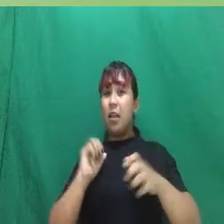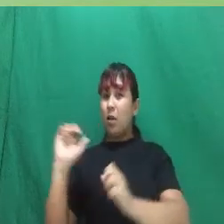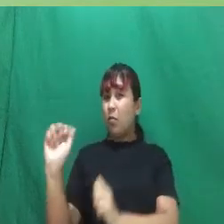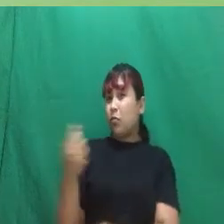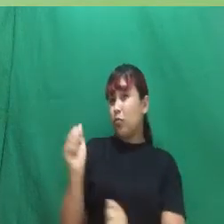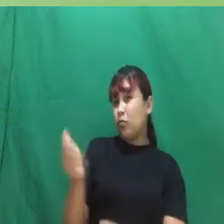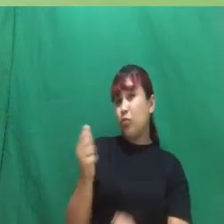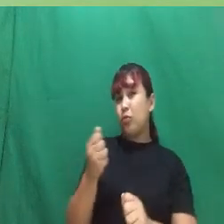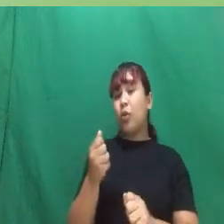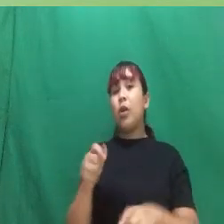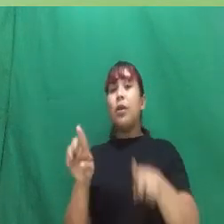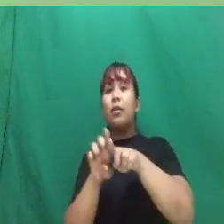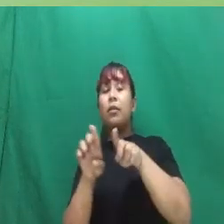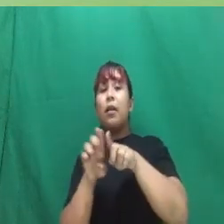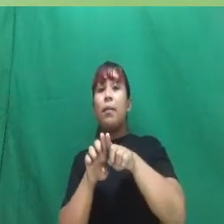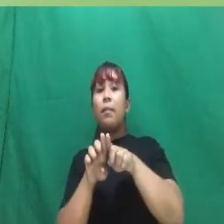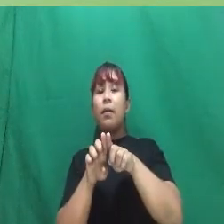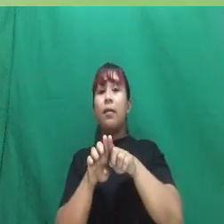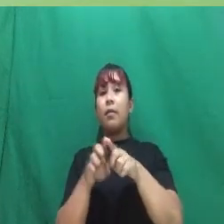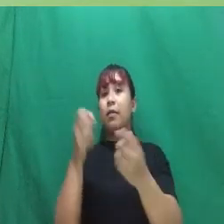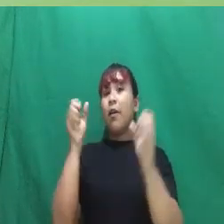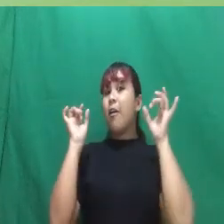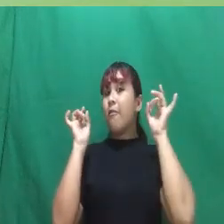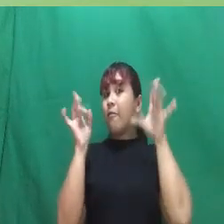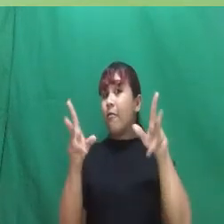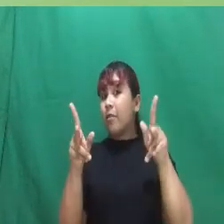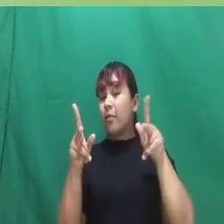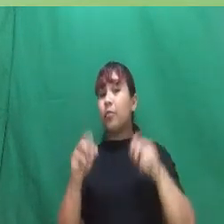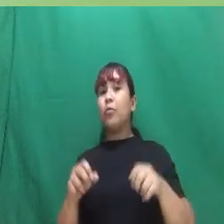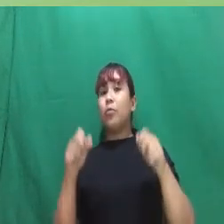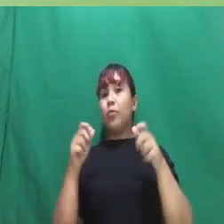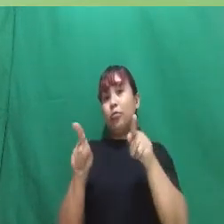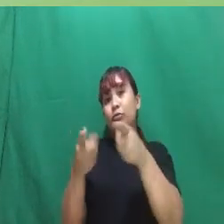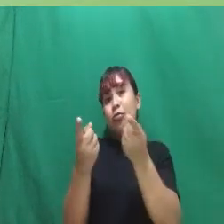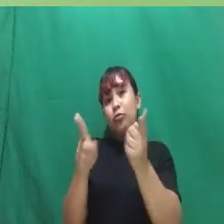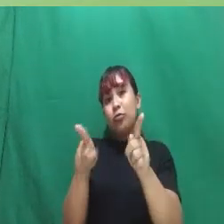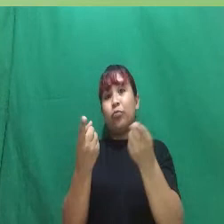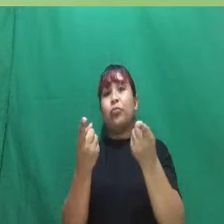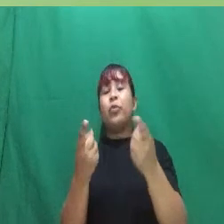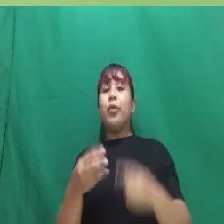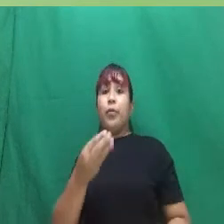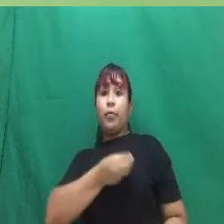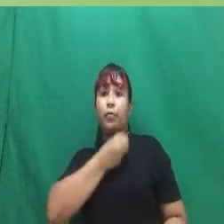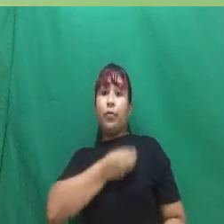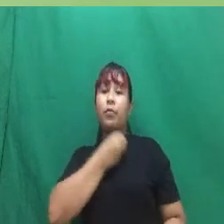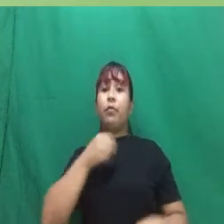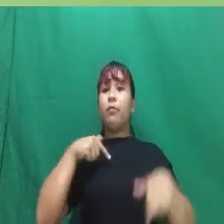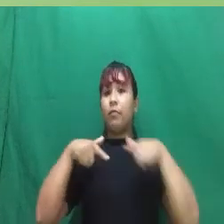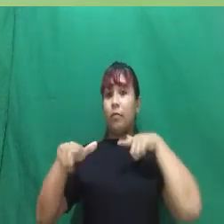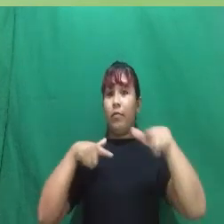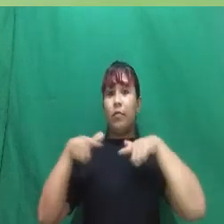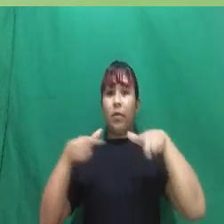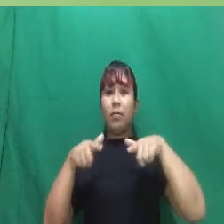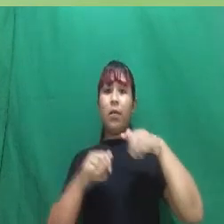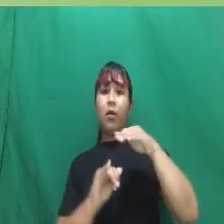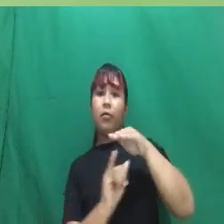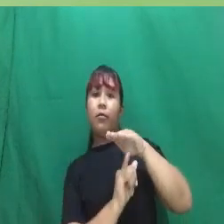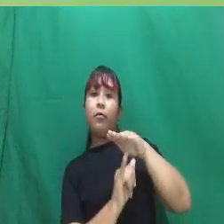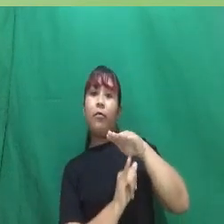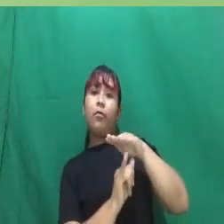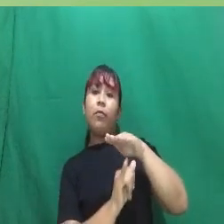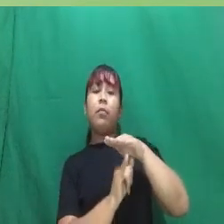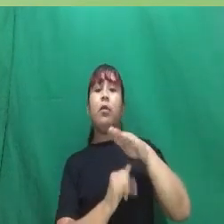muito difícil. Essa situação de pandemia que nós estamos vivenciando. Então, quando nós pegamos